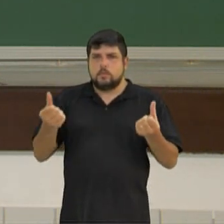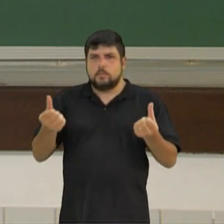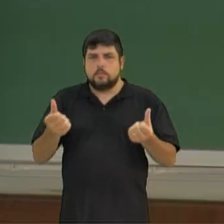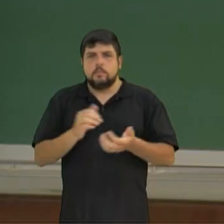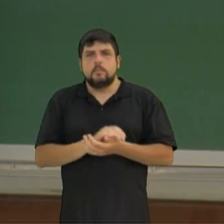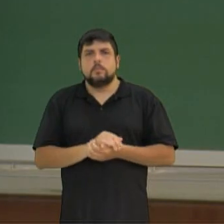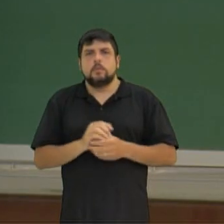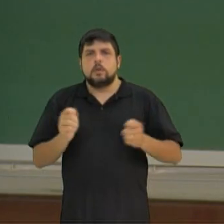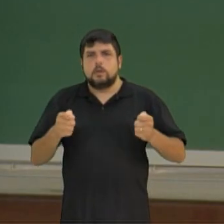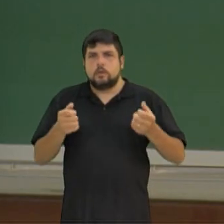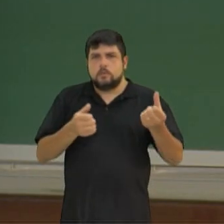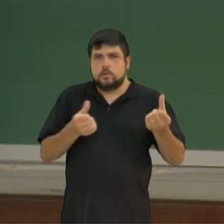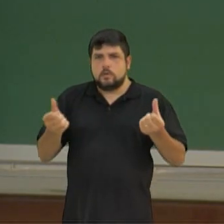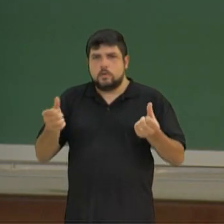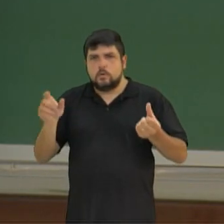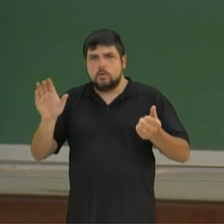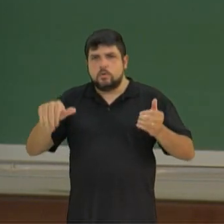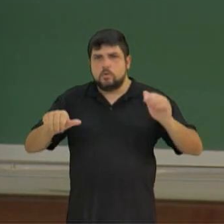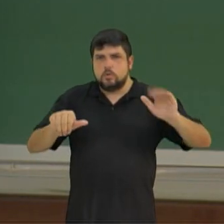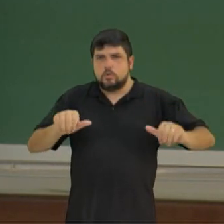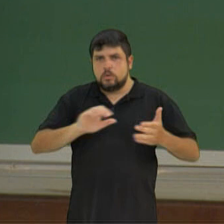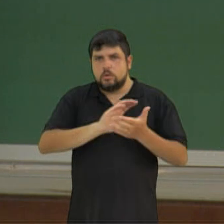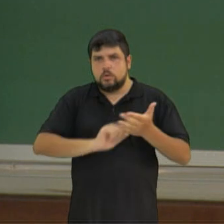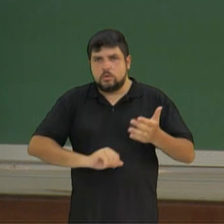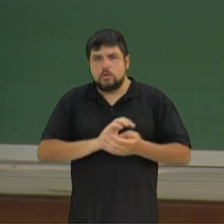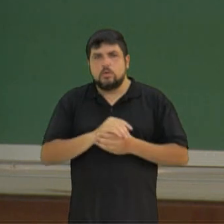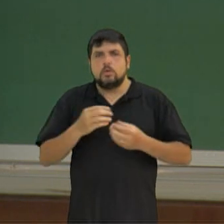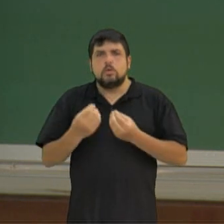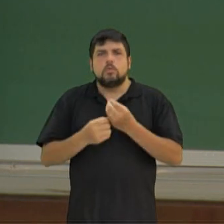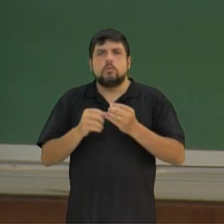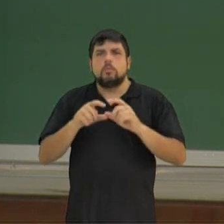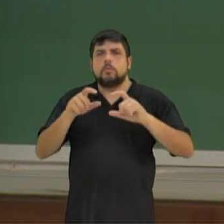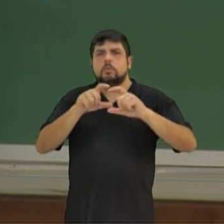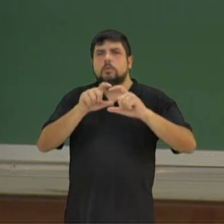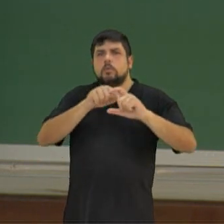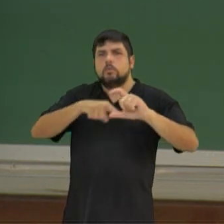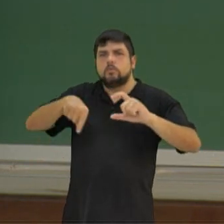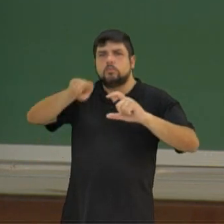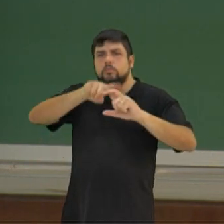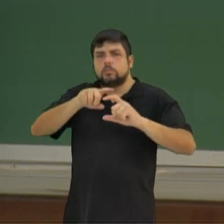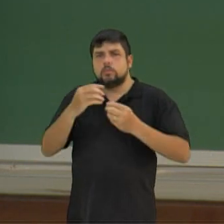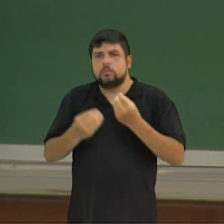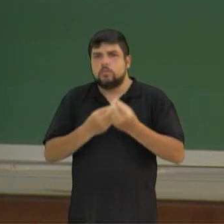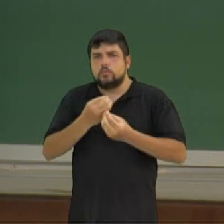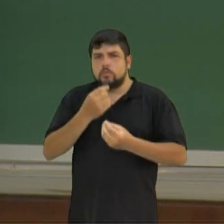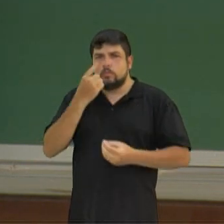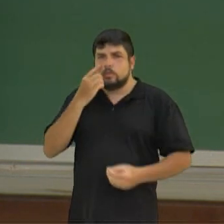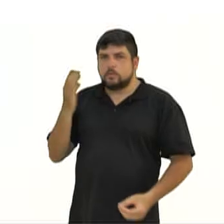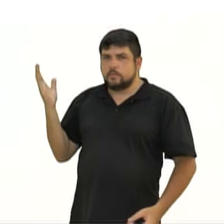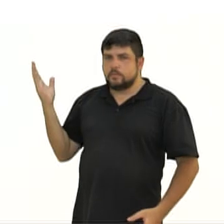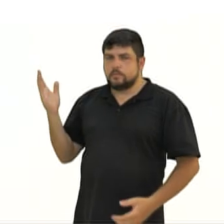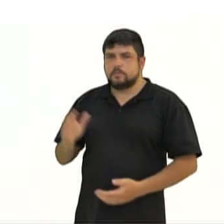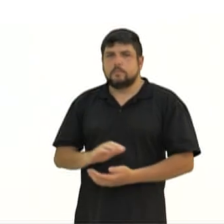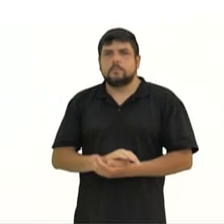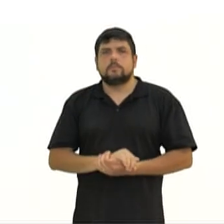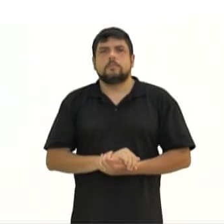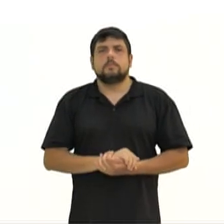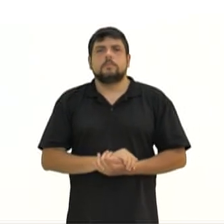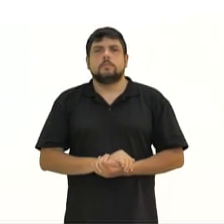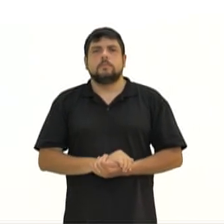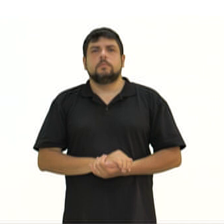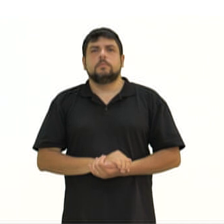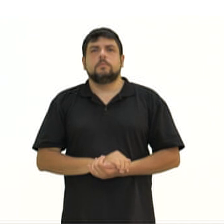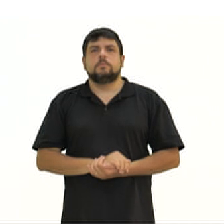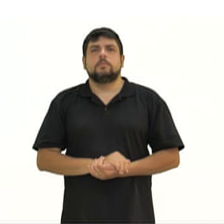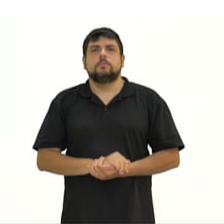poder cancelá-los e escrever a reação global da pilha, que vai ficar assim, 2B sólido mais 3A2 mais